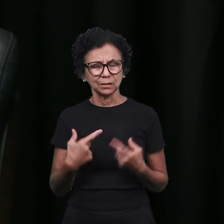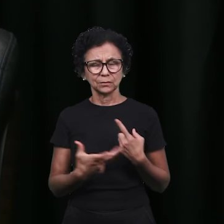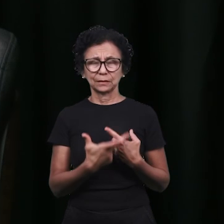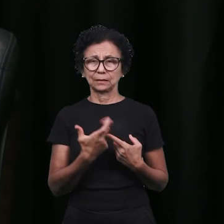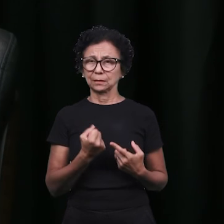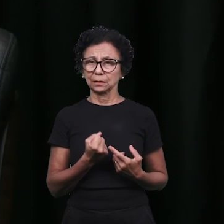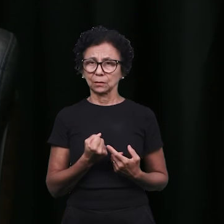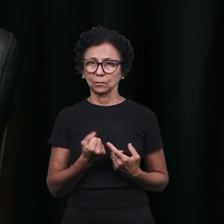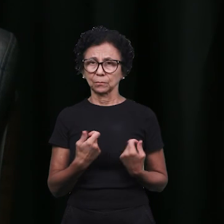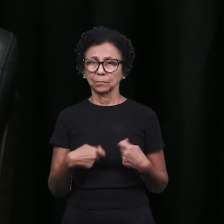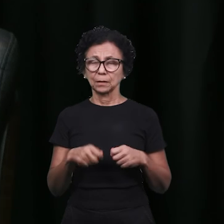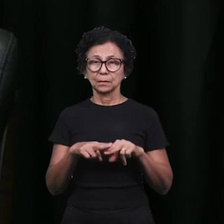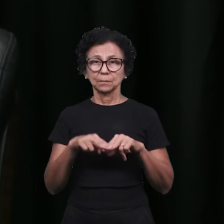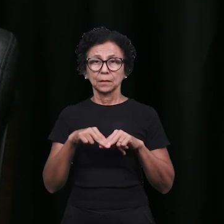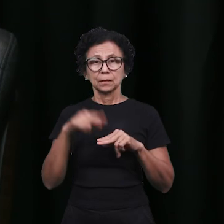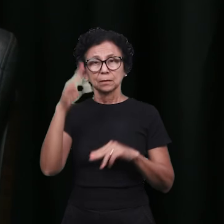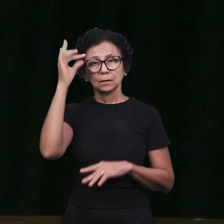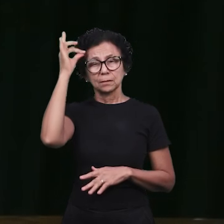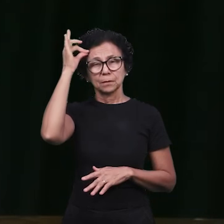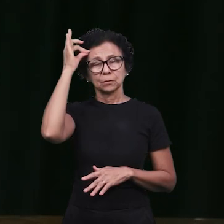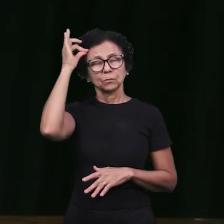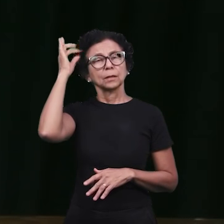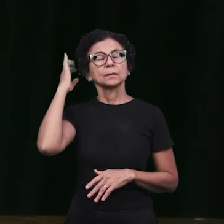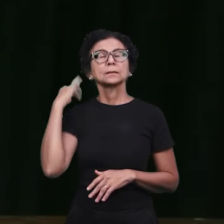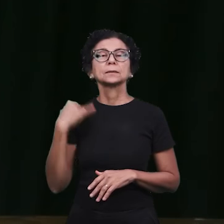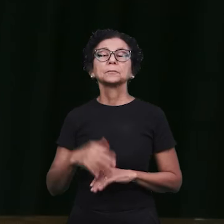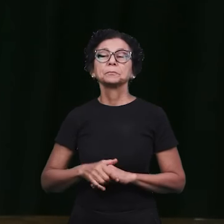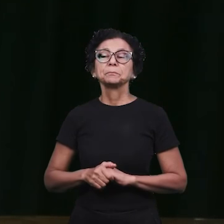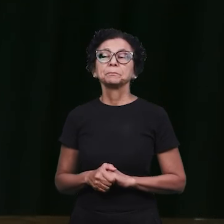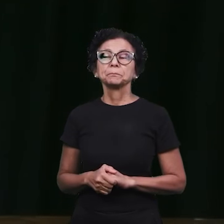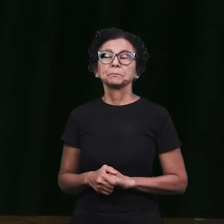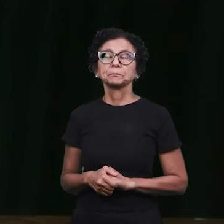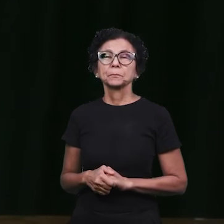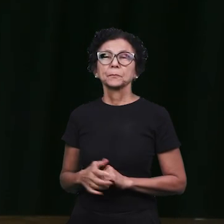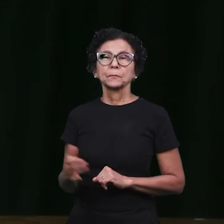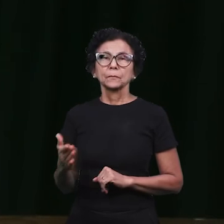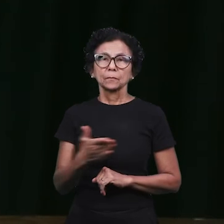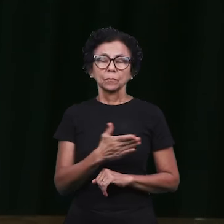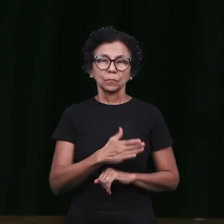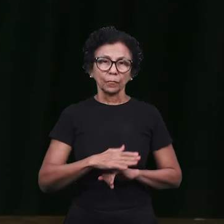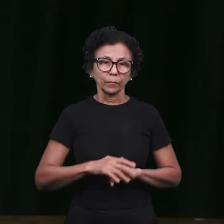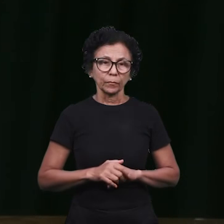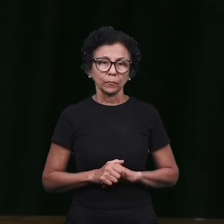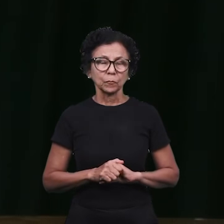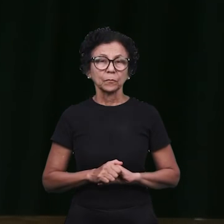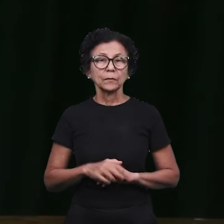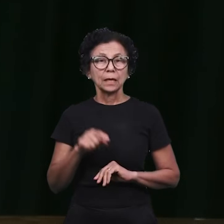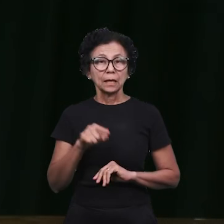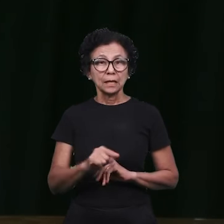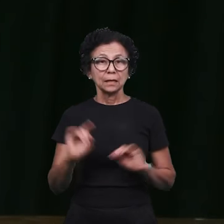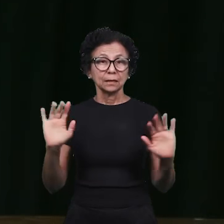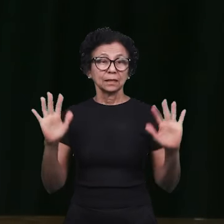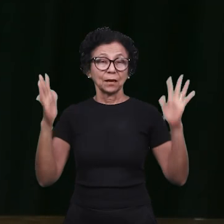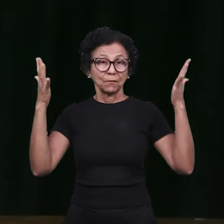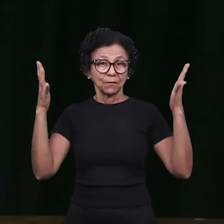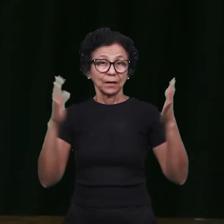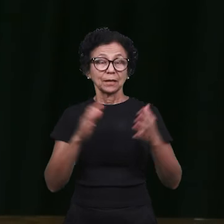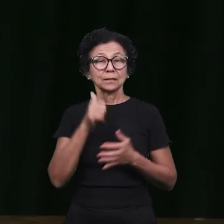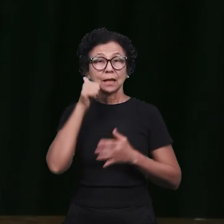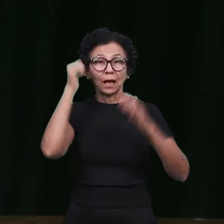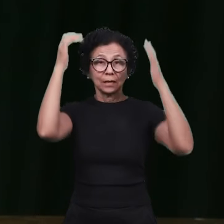não é isso? Isso. E a partir dali, desse banquete, como Esther vai denunciar Amã